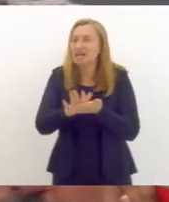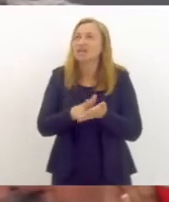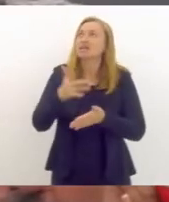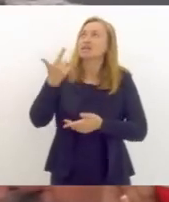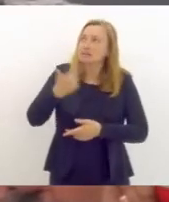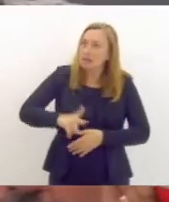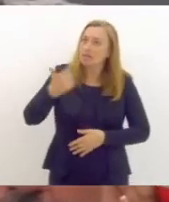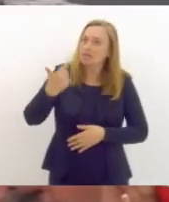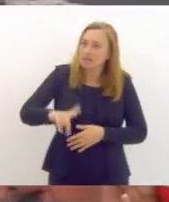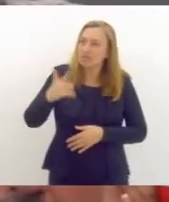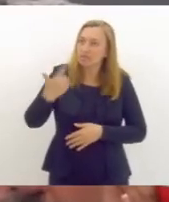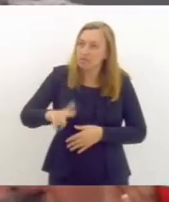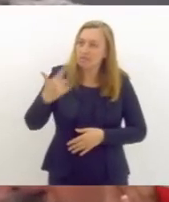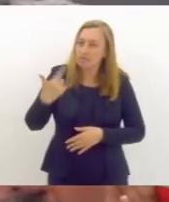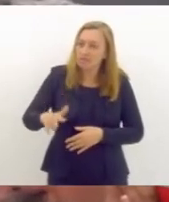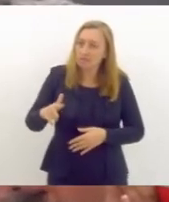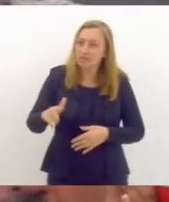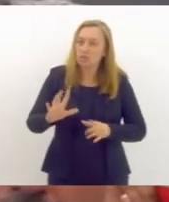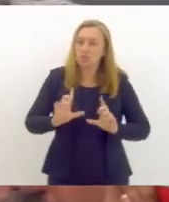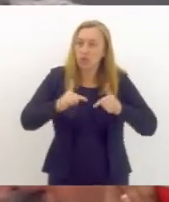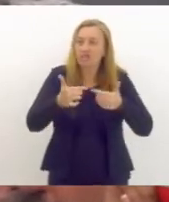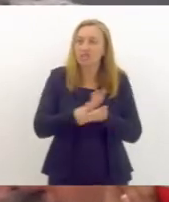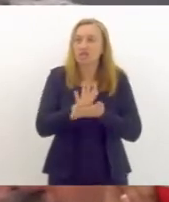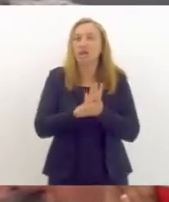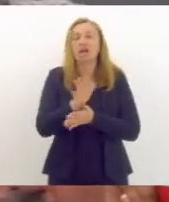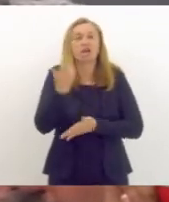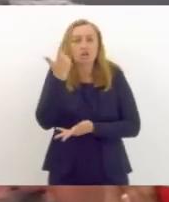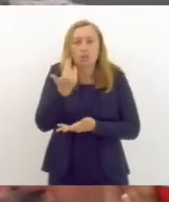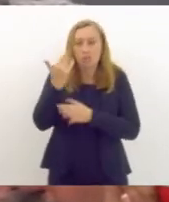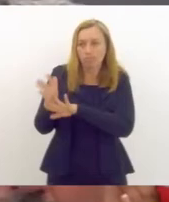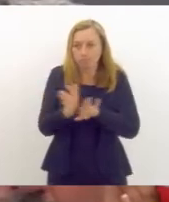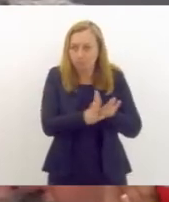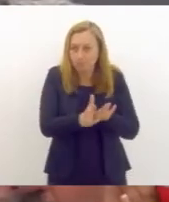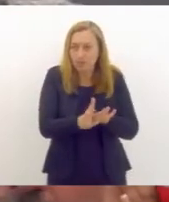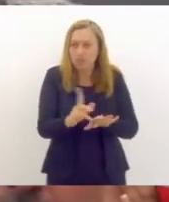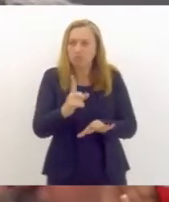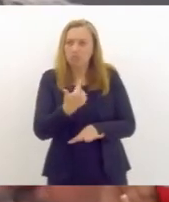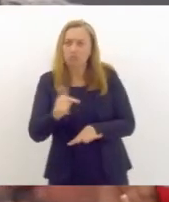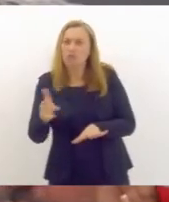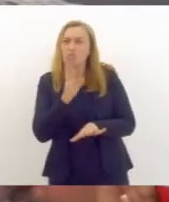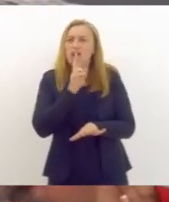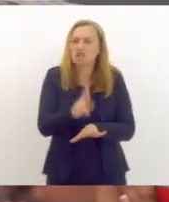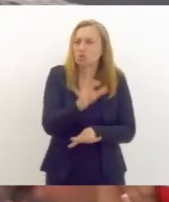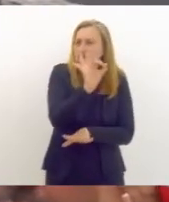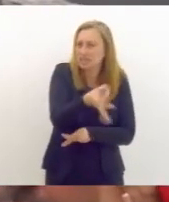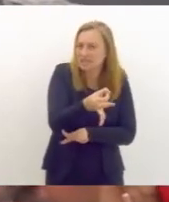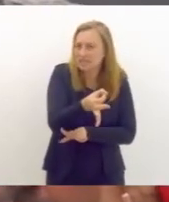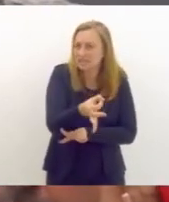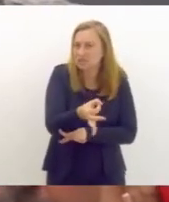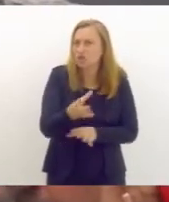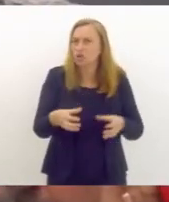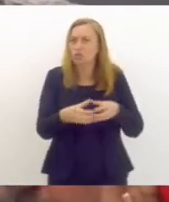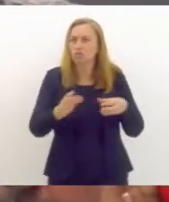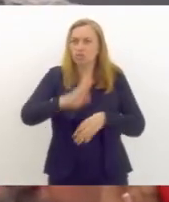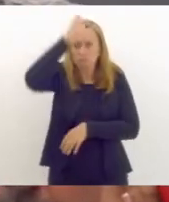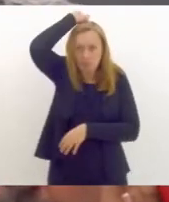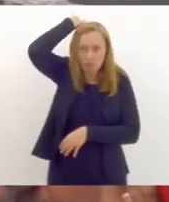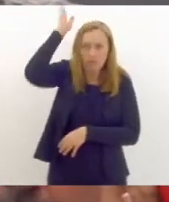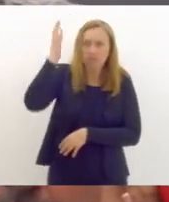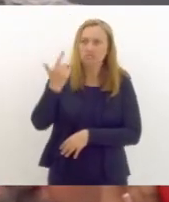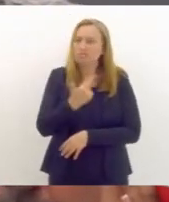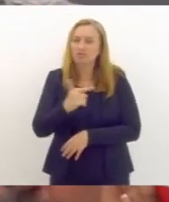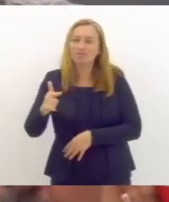uma bola fora é notório embora não esteja uma resposta concreta que o corpo de bombeiro não tem